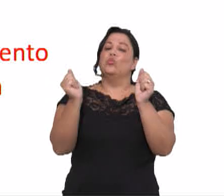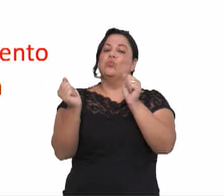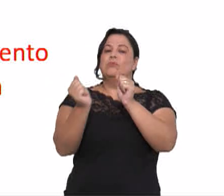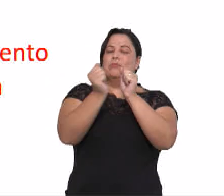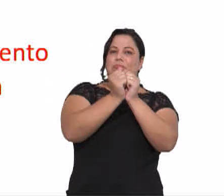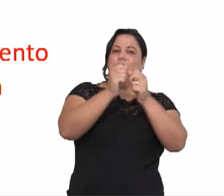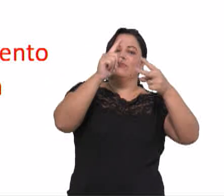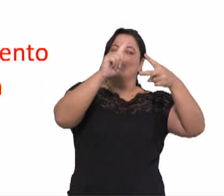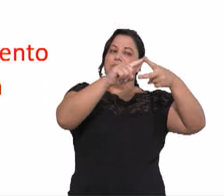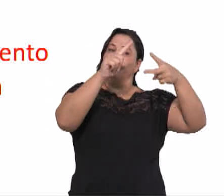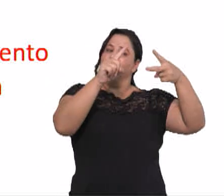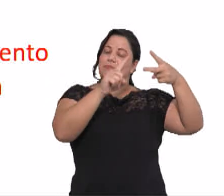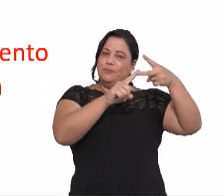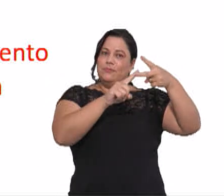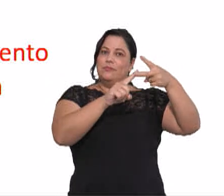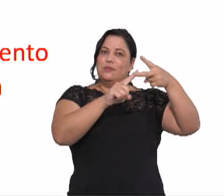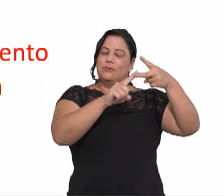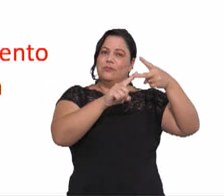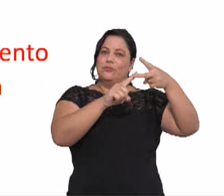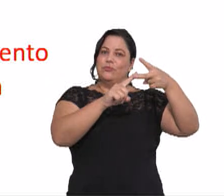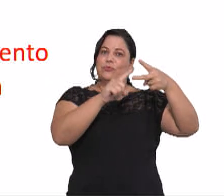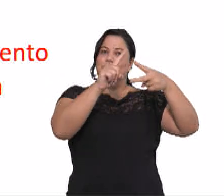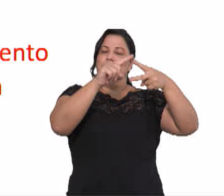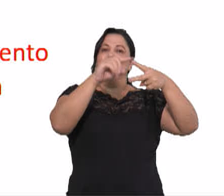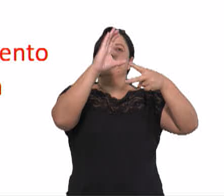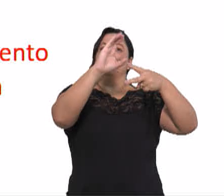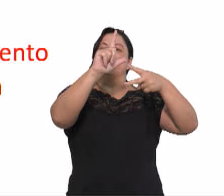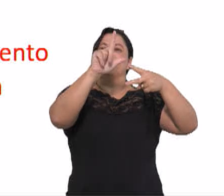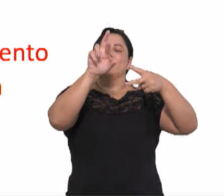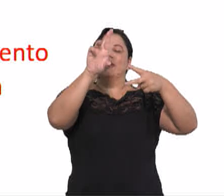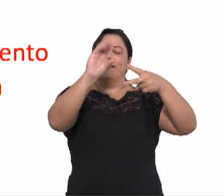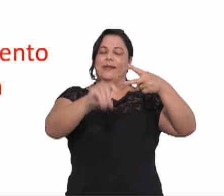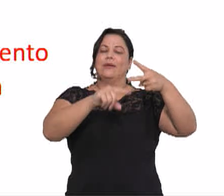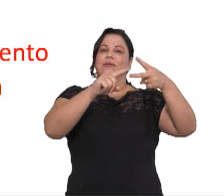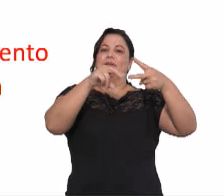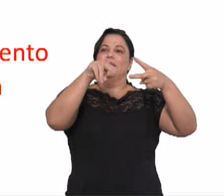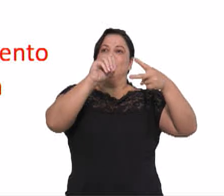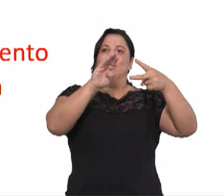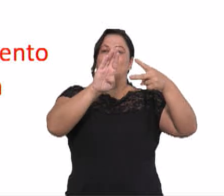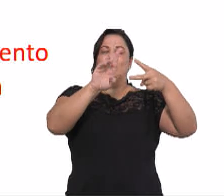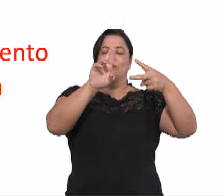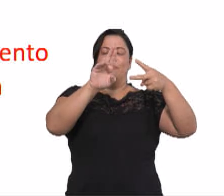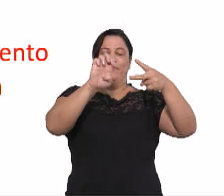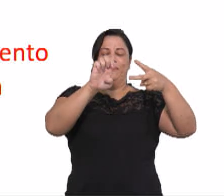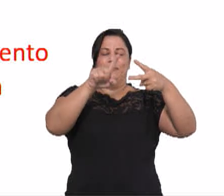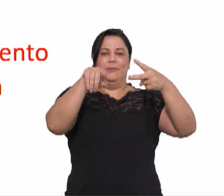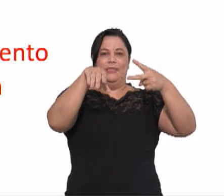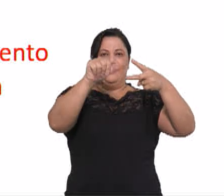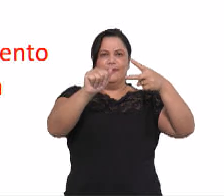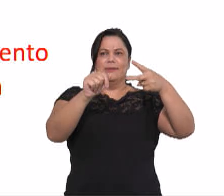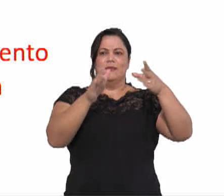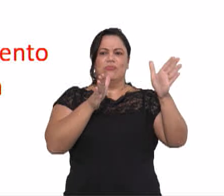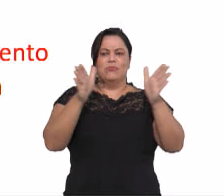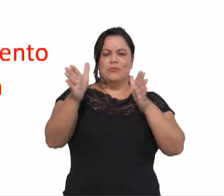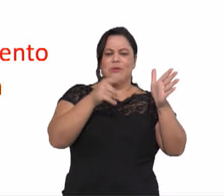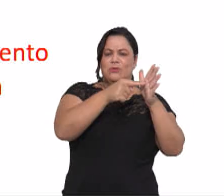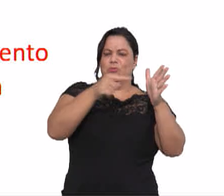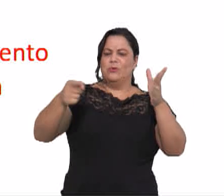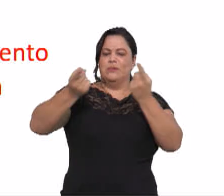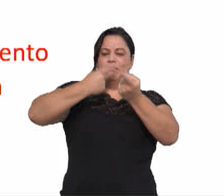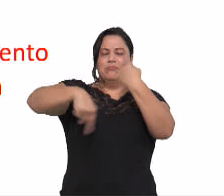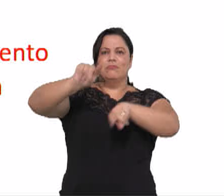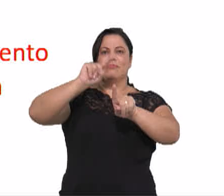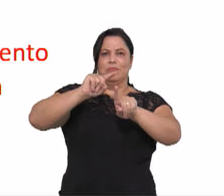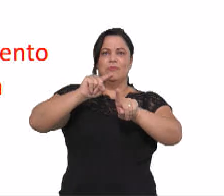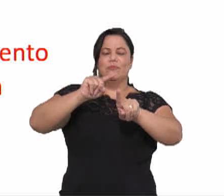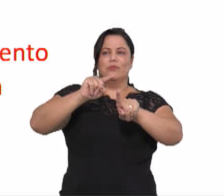estado, ou seja, do clero e da nobreza durante o processo revolucionário.